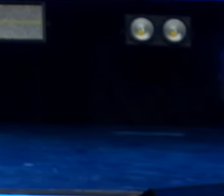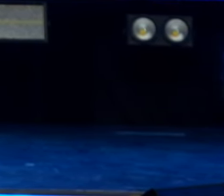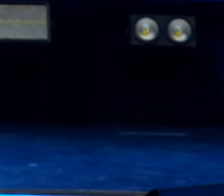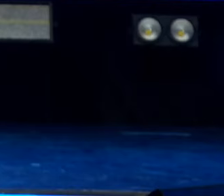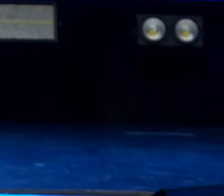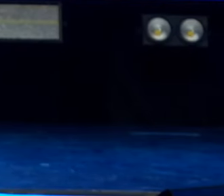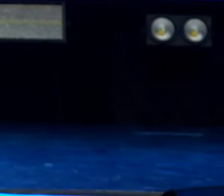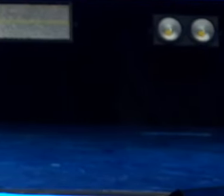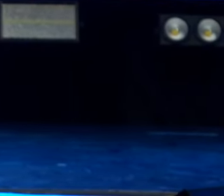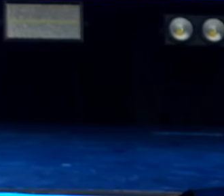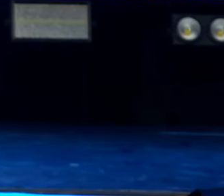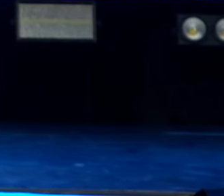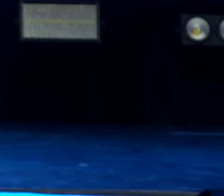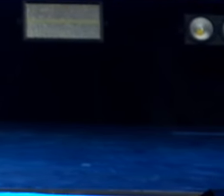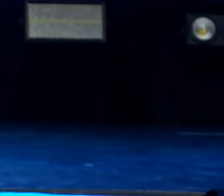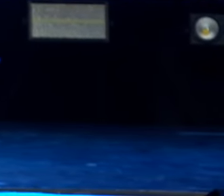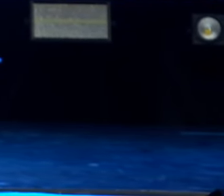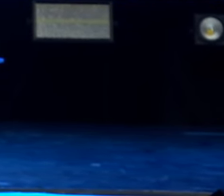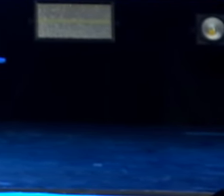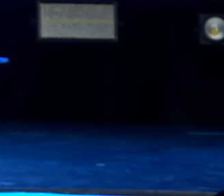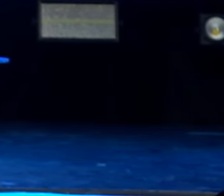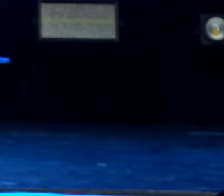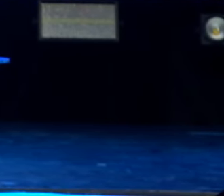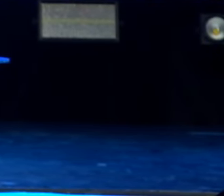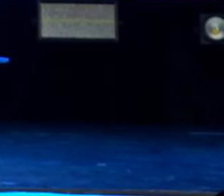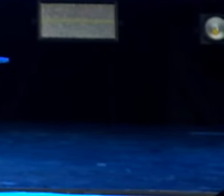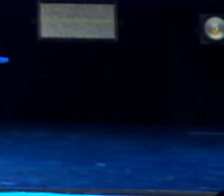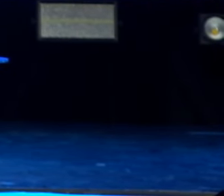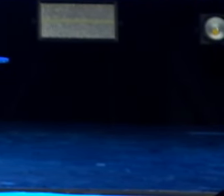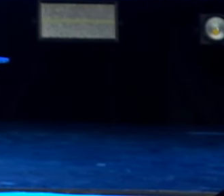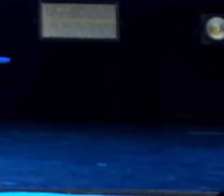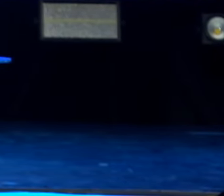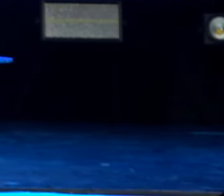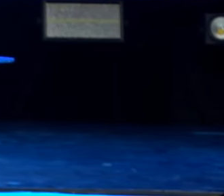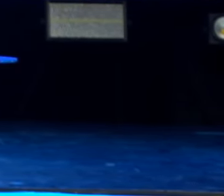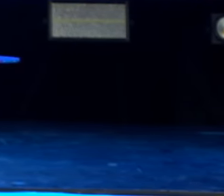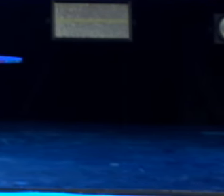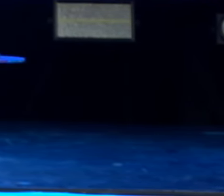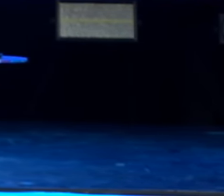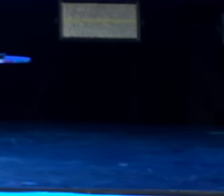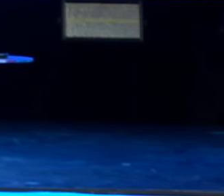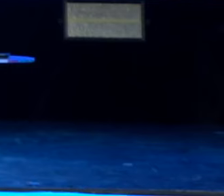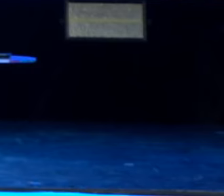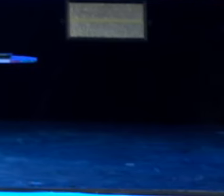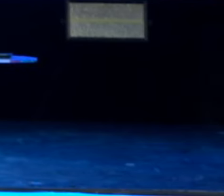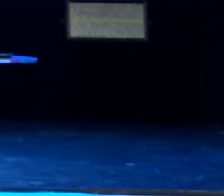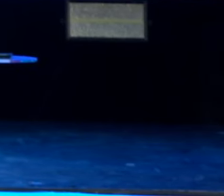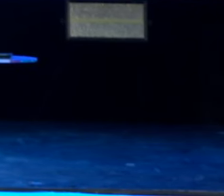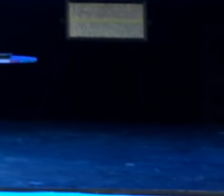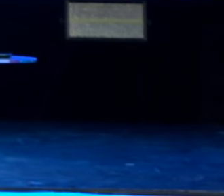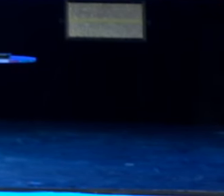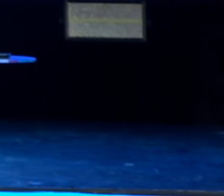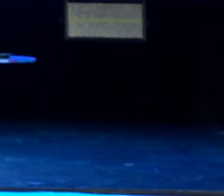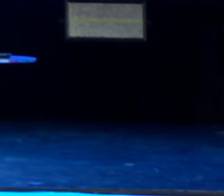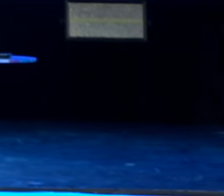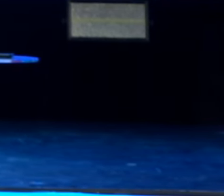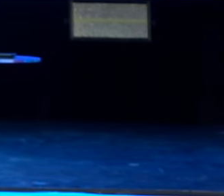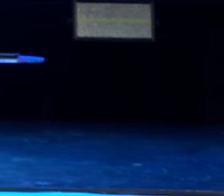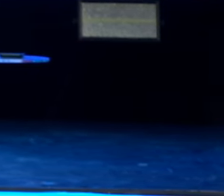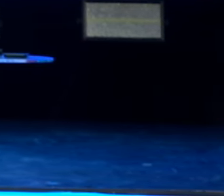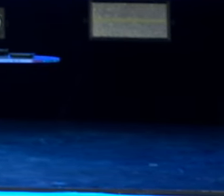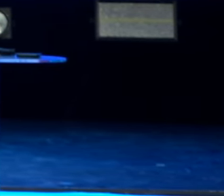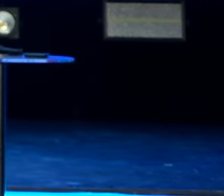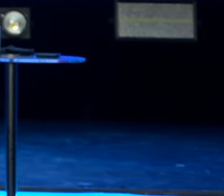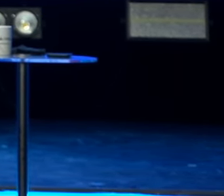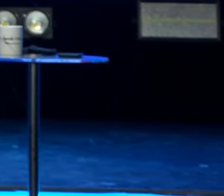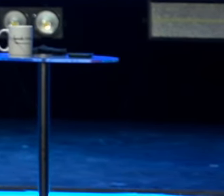tantas situações, tantas guerras, tantas lutas que a gente teve que travar, né? Prefeitura, porque tem uma coisa chamada, eu não